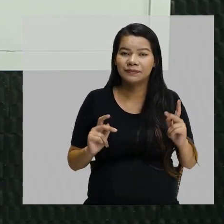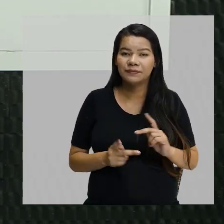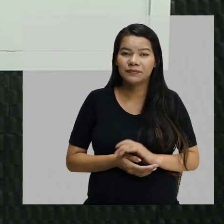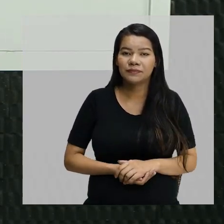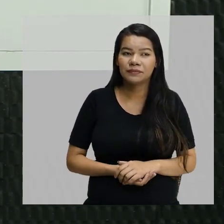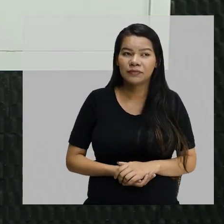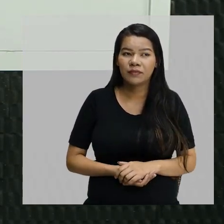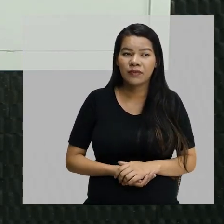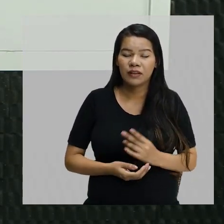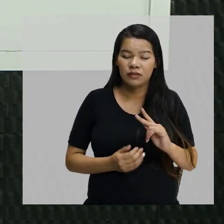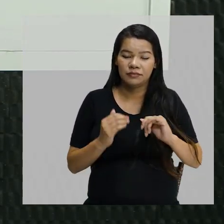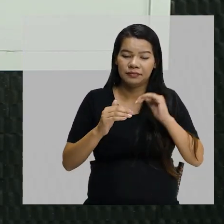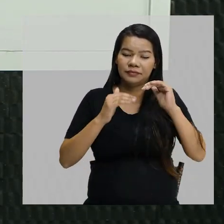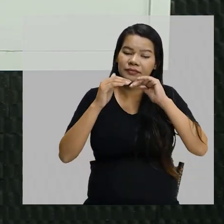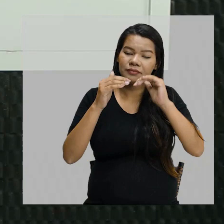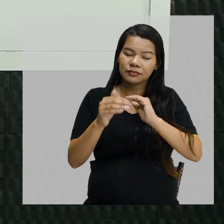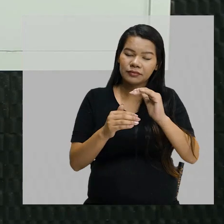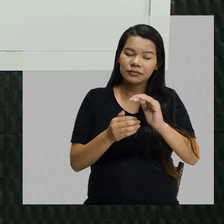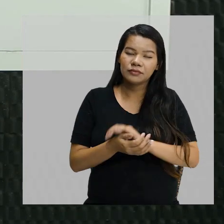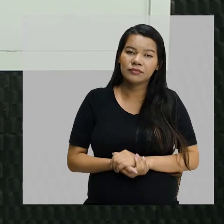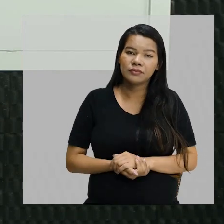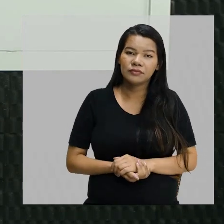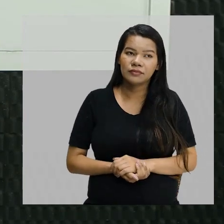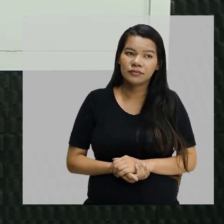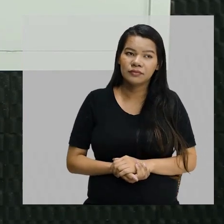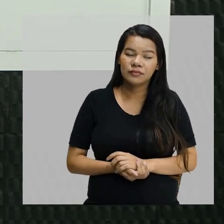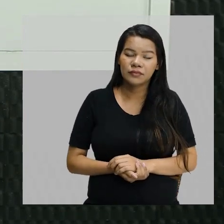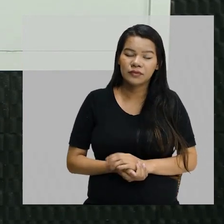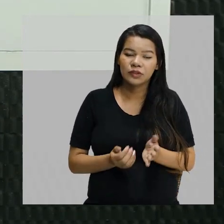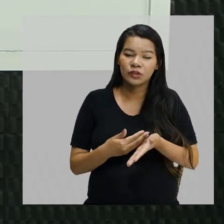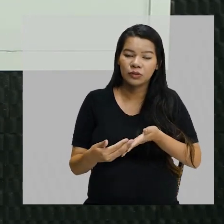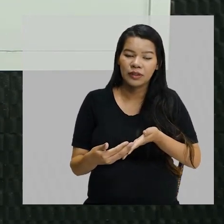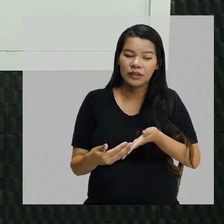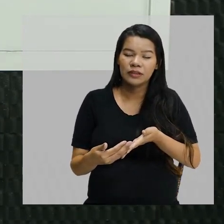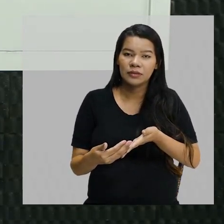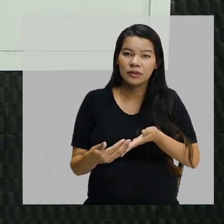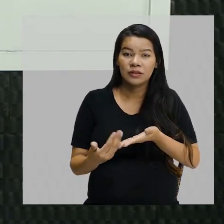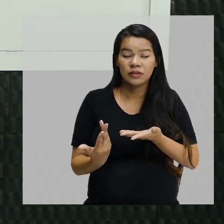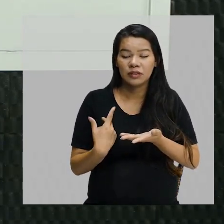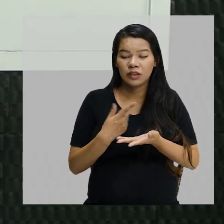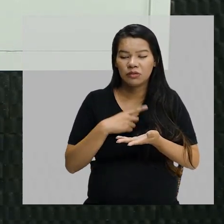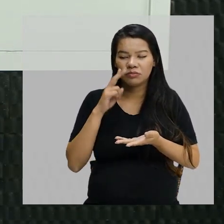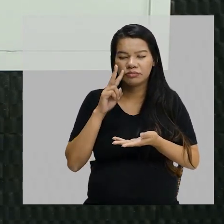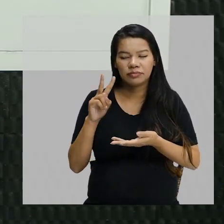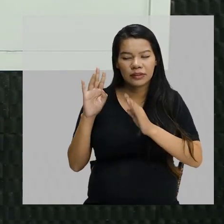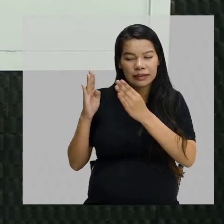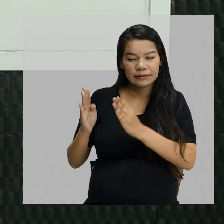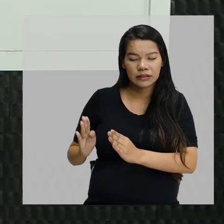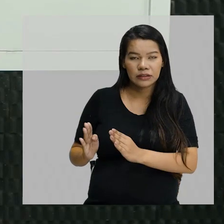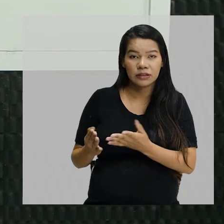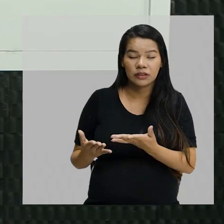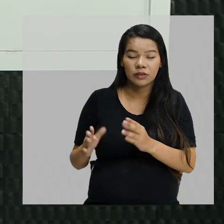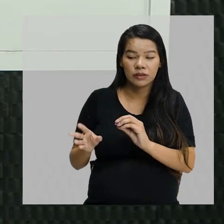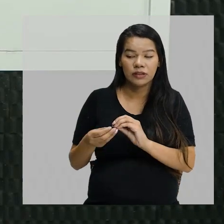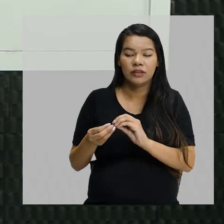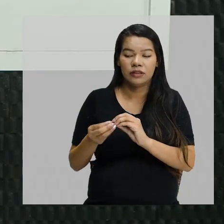esse processo de investigação ele surge obviamente a partir da nossa observação Então dentro da observação